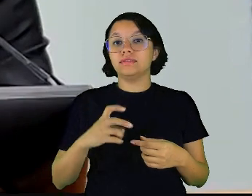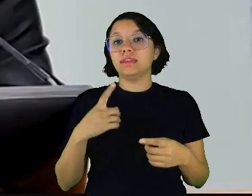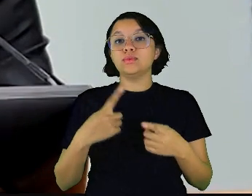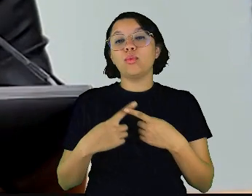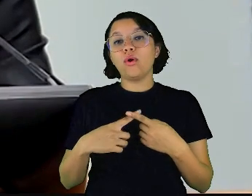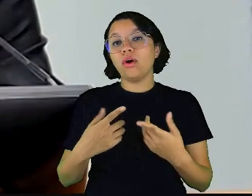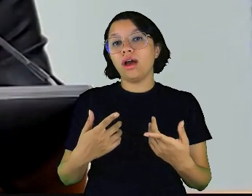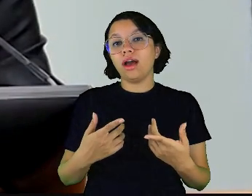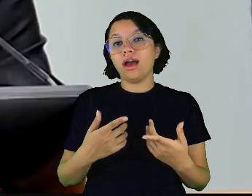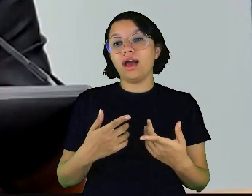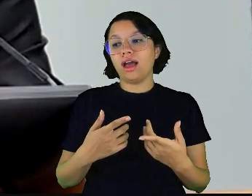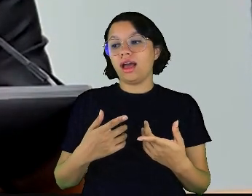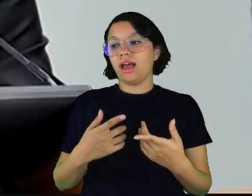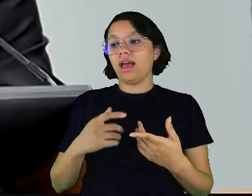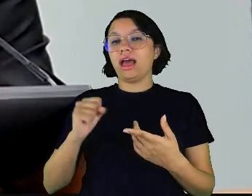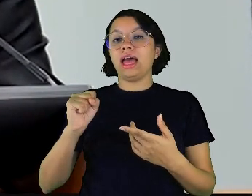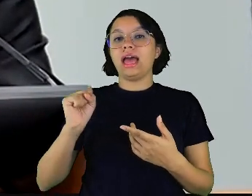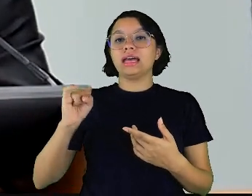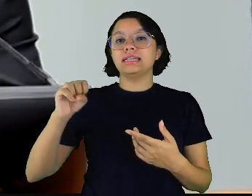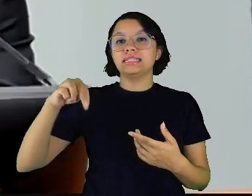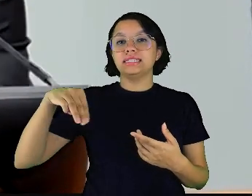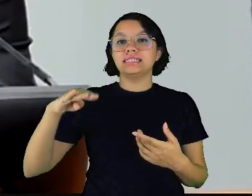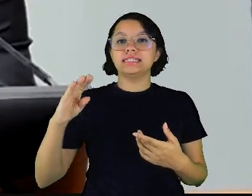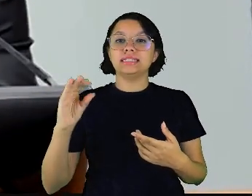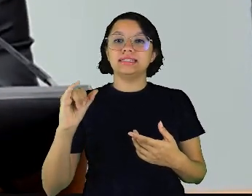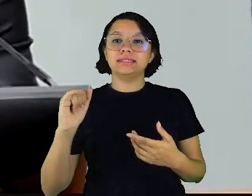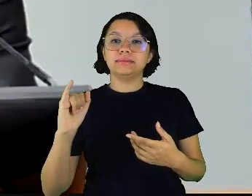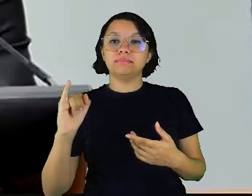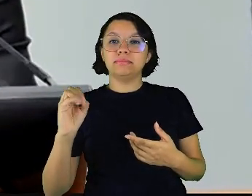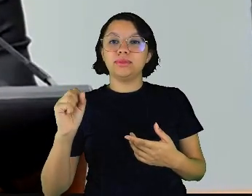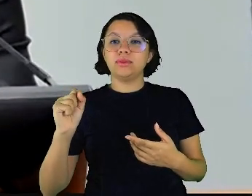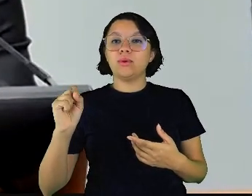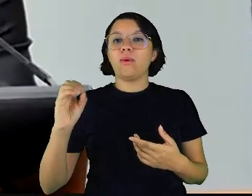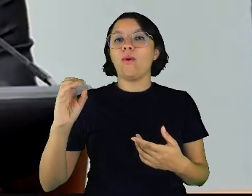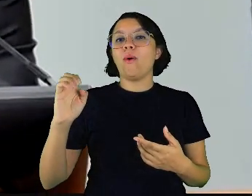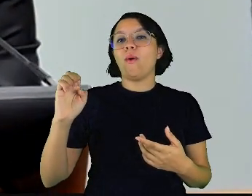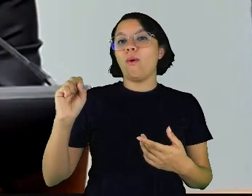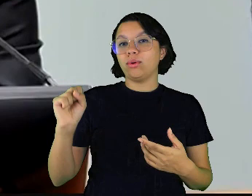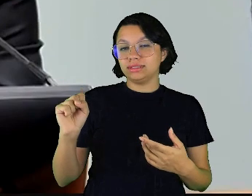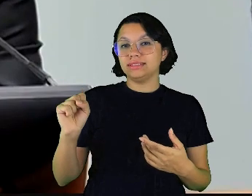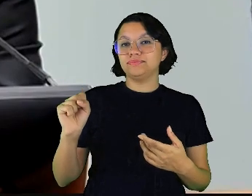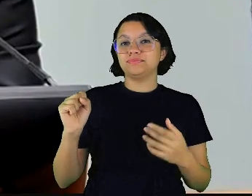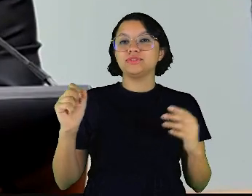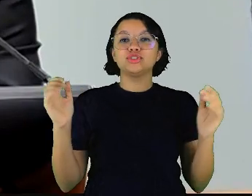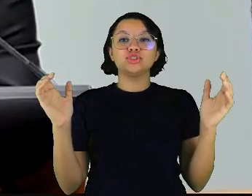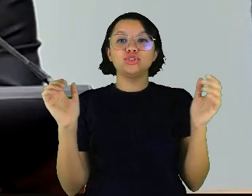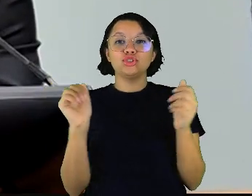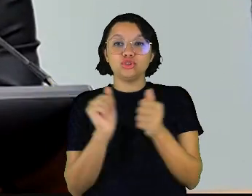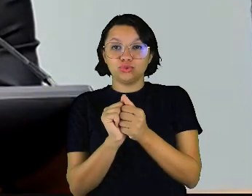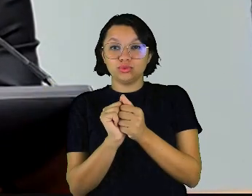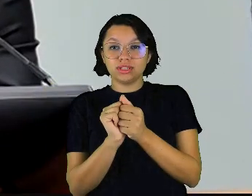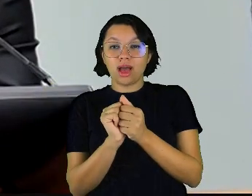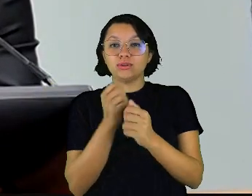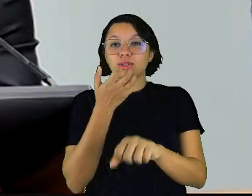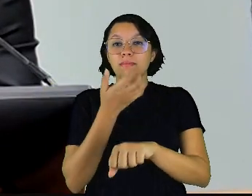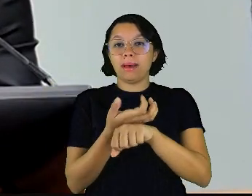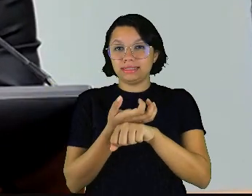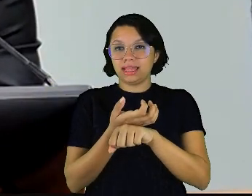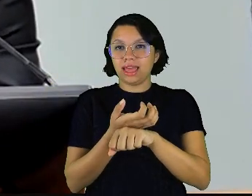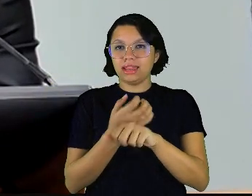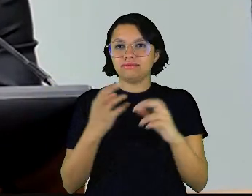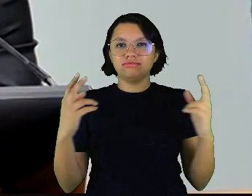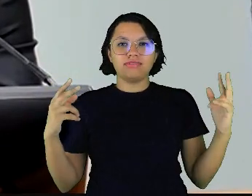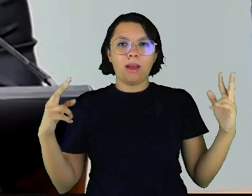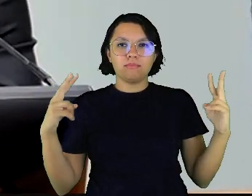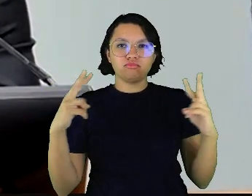justamente pela simbiose, né, por essa intersecção que nós temos, não somente de matérias de